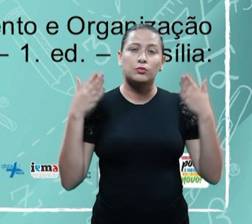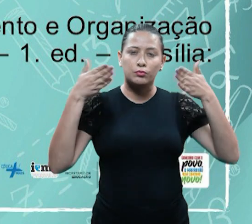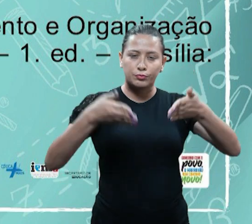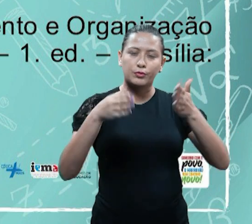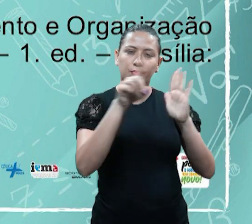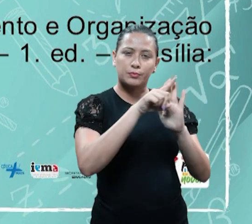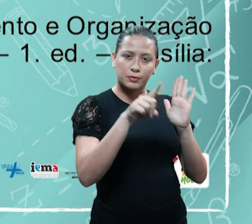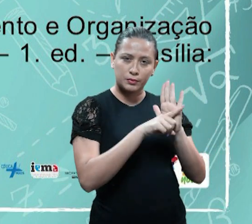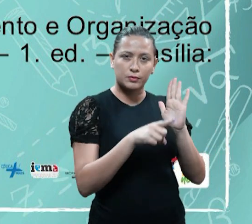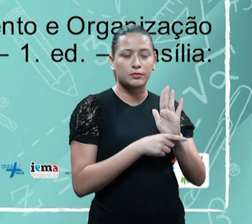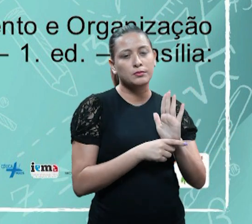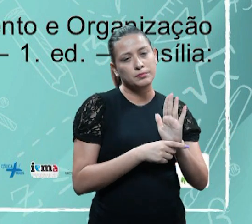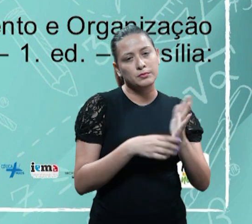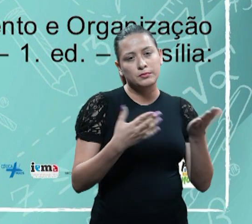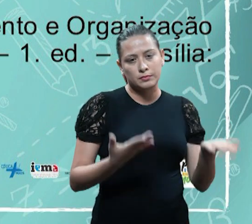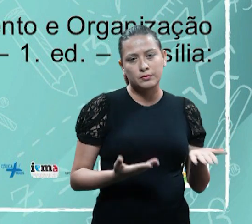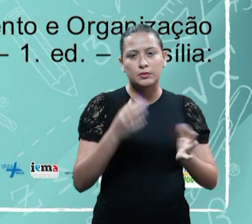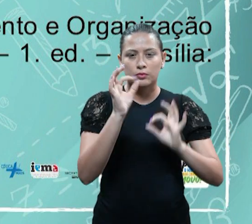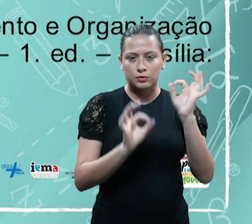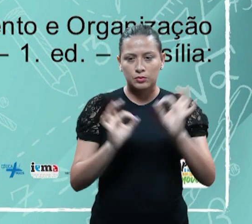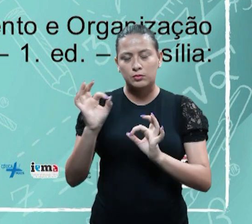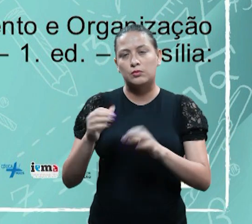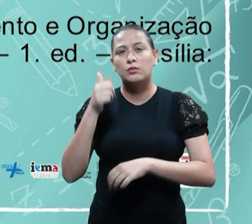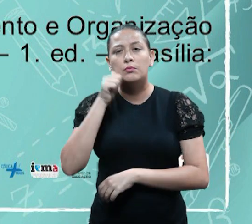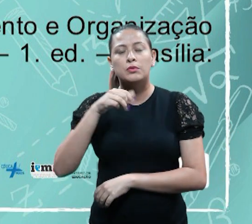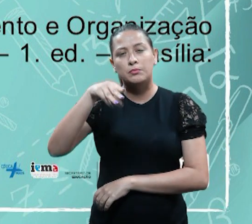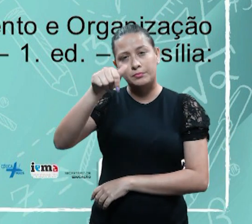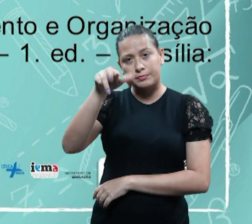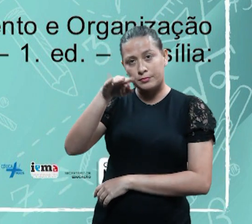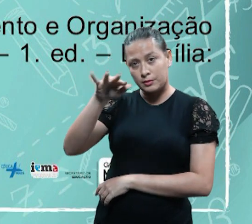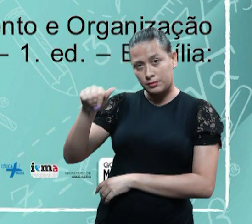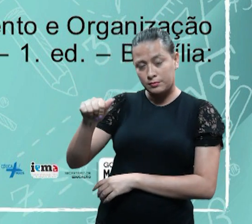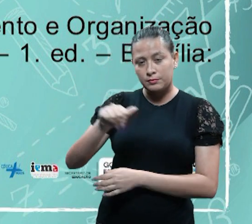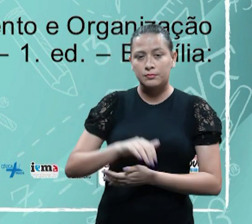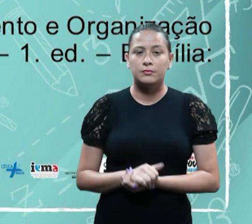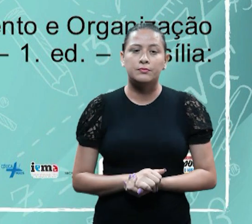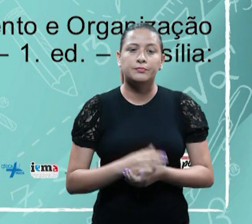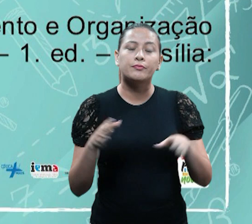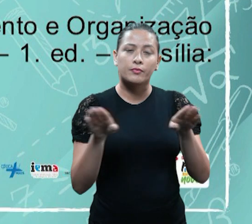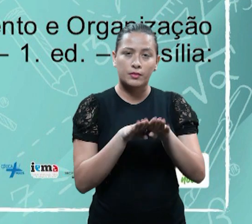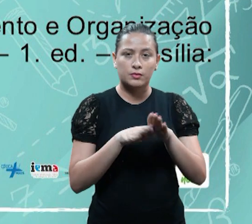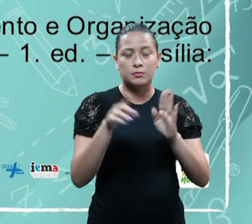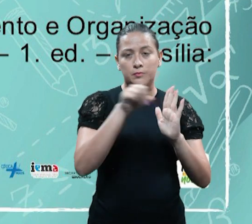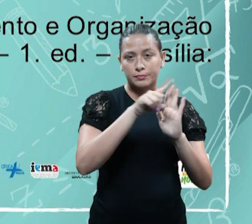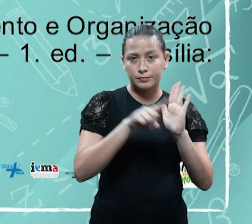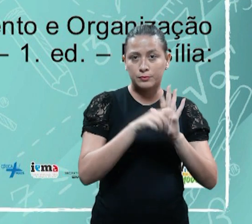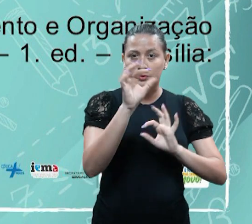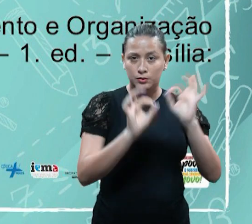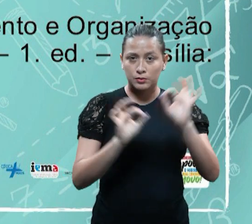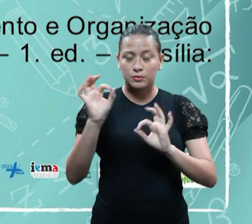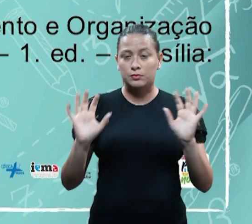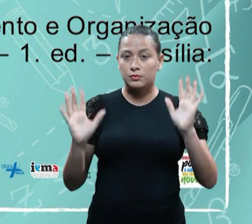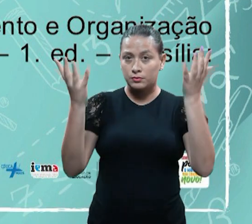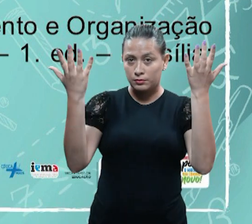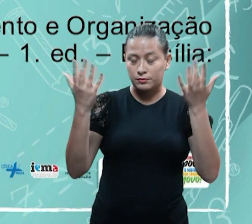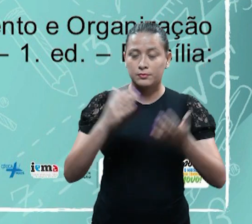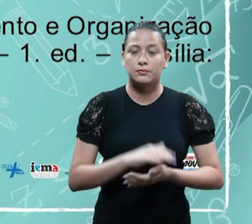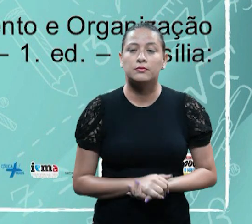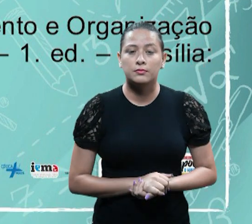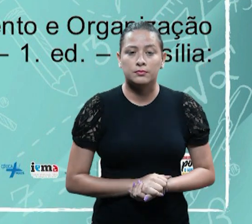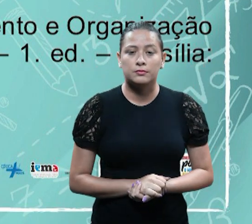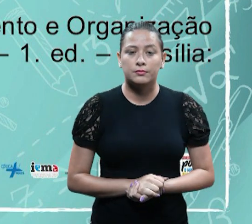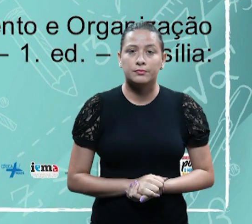planejamento. E o planejamento e organização em eventos, né? Da Maria José Alves. Assim como o planejamento e organização de